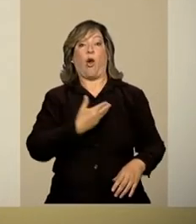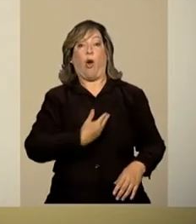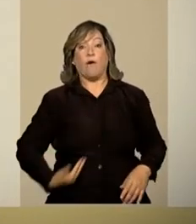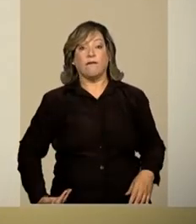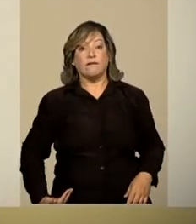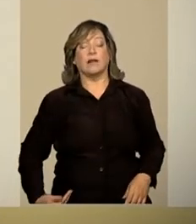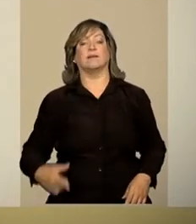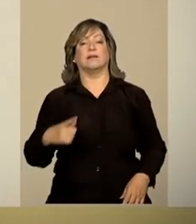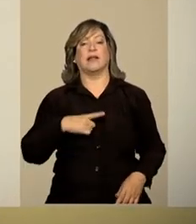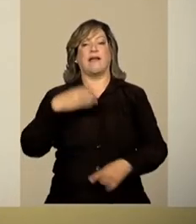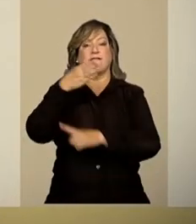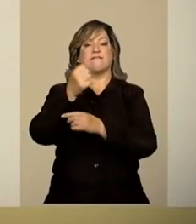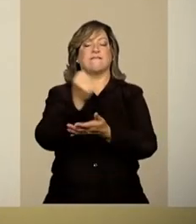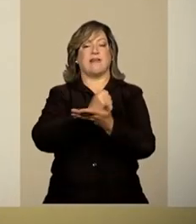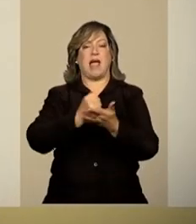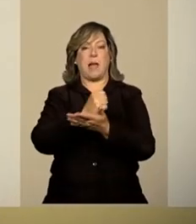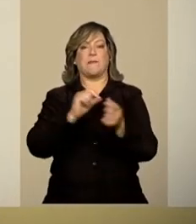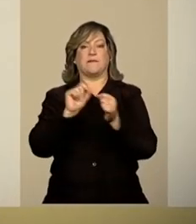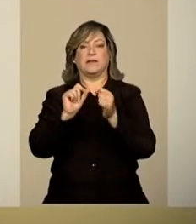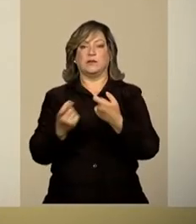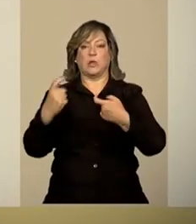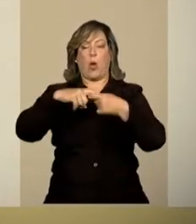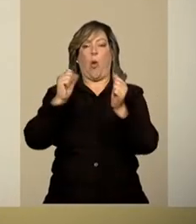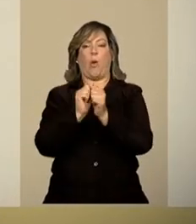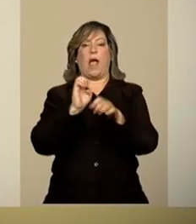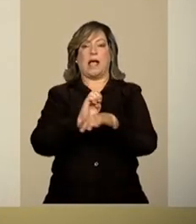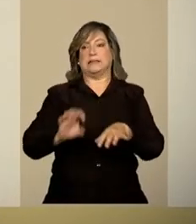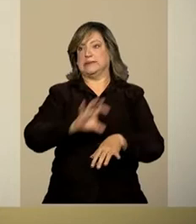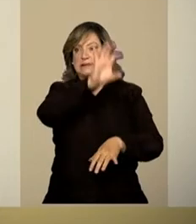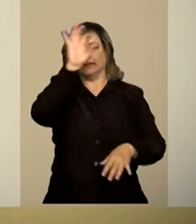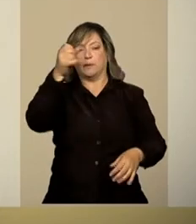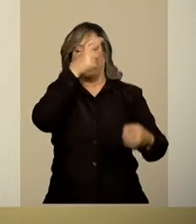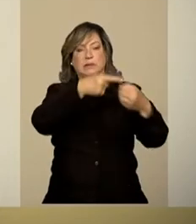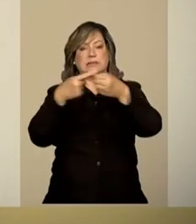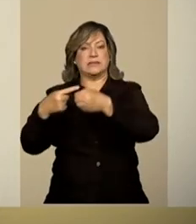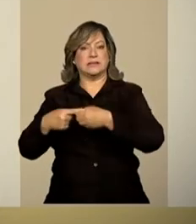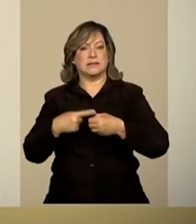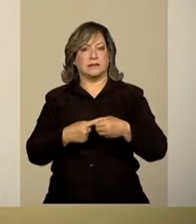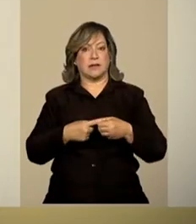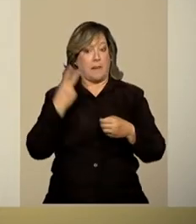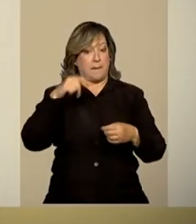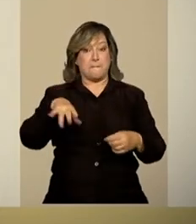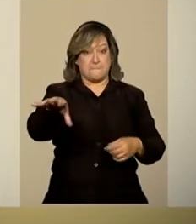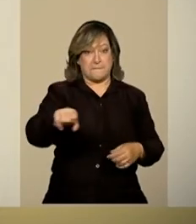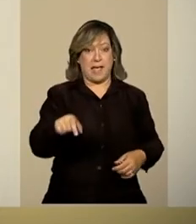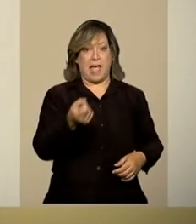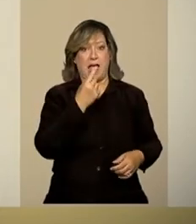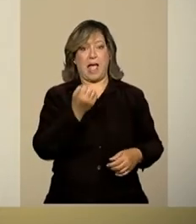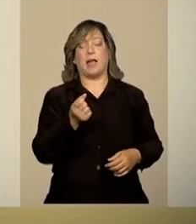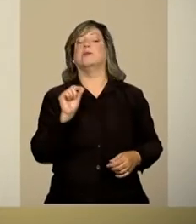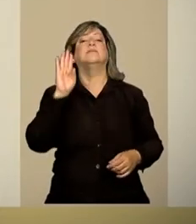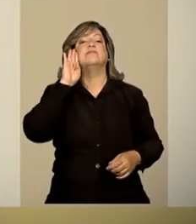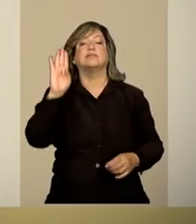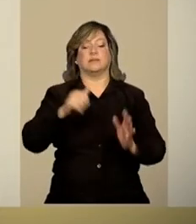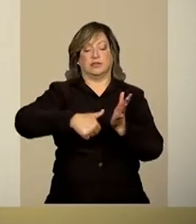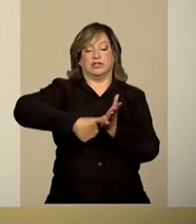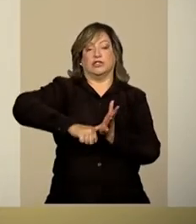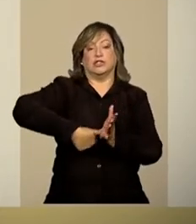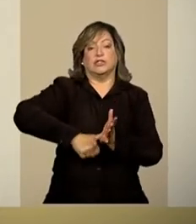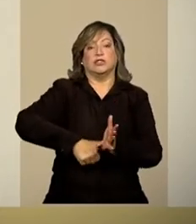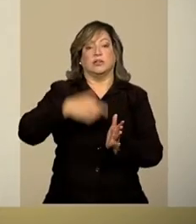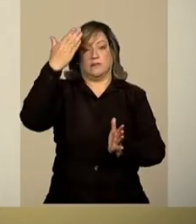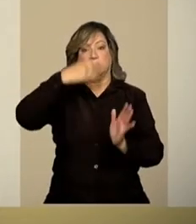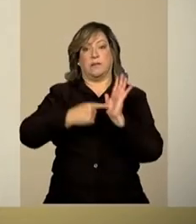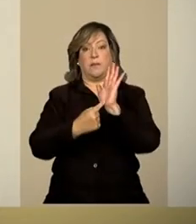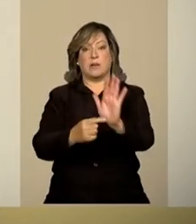governo que nós Montamos em parceria com os estados e os municípios para pegar o remédio a pessoa só tem que levar a identidade